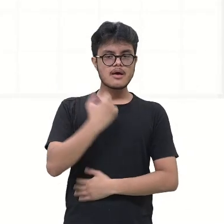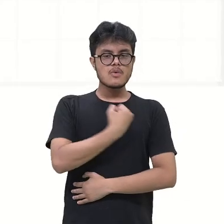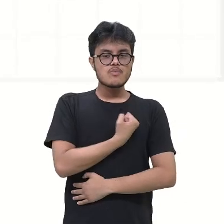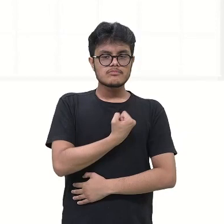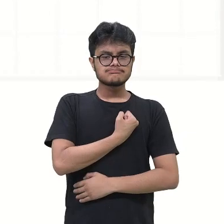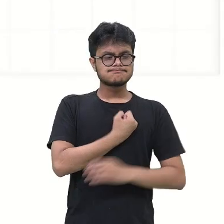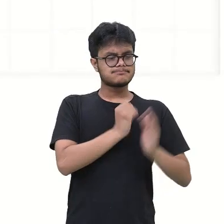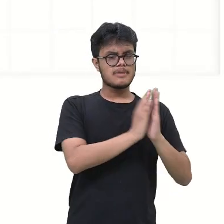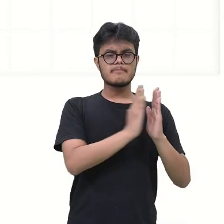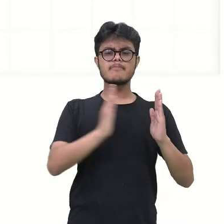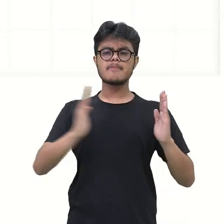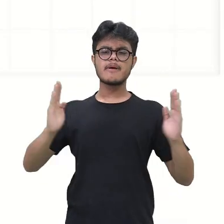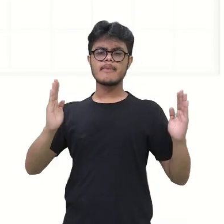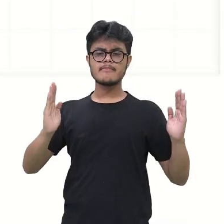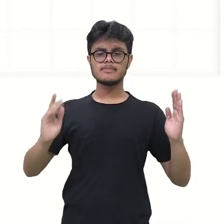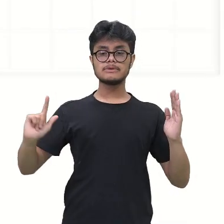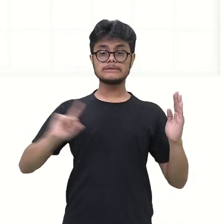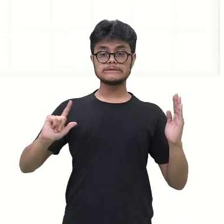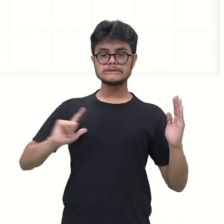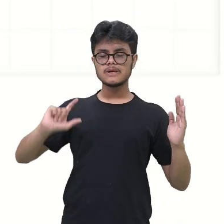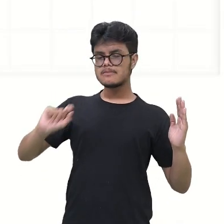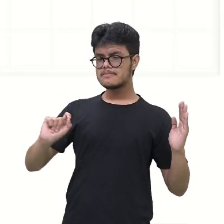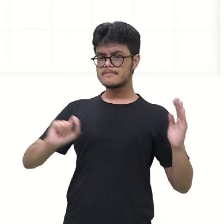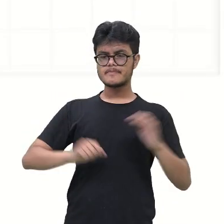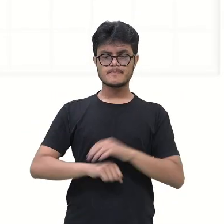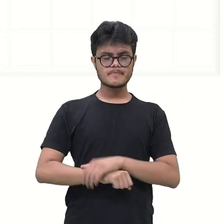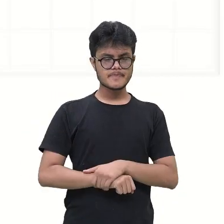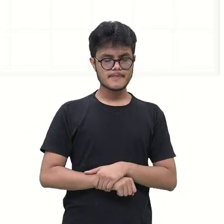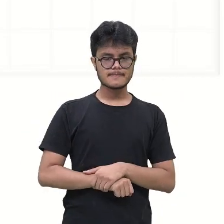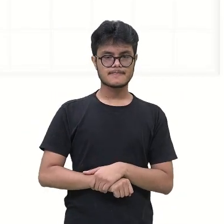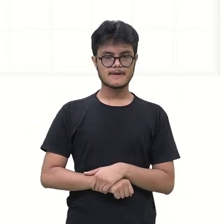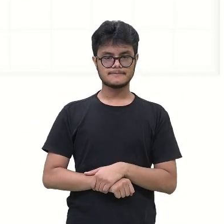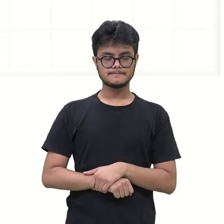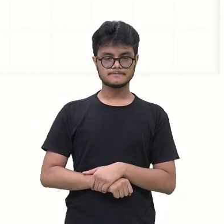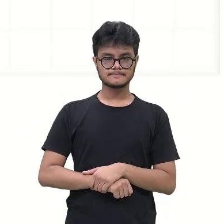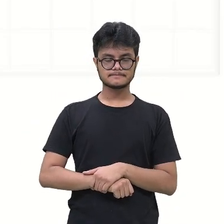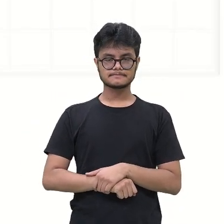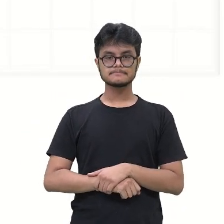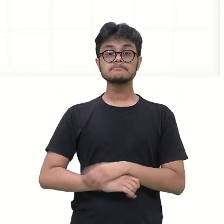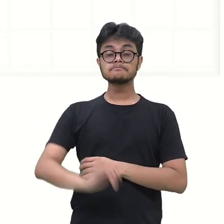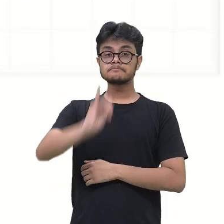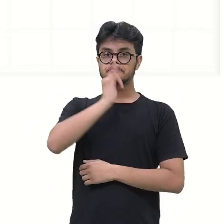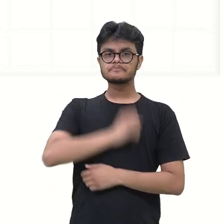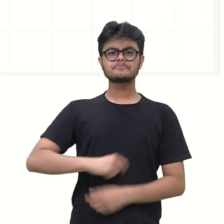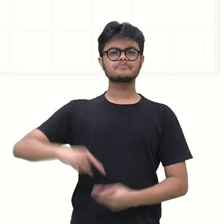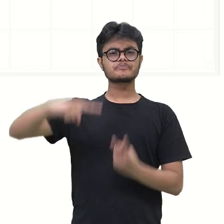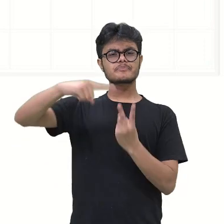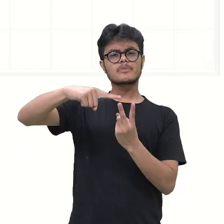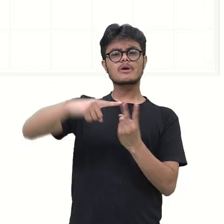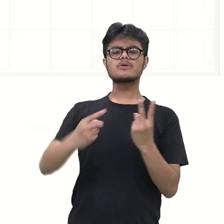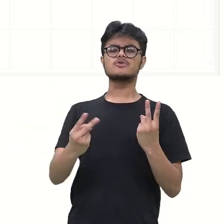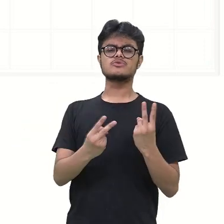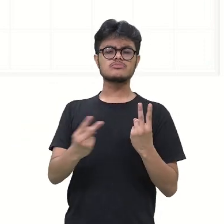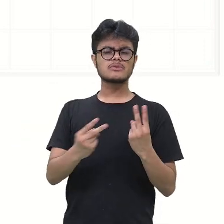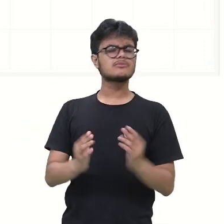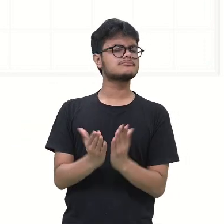valores. Por exemplo, vamos trabalhar aqui. Ainda agorinha a gente falou, ó, a raiz quadrada de 2.